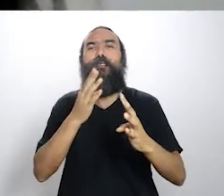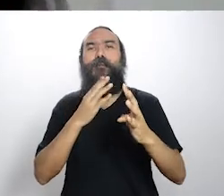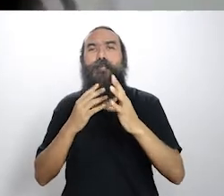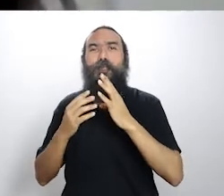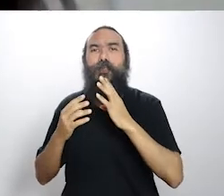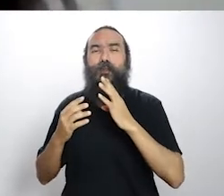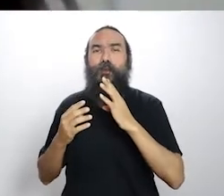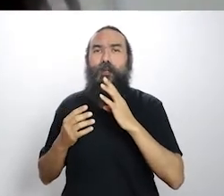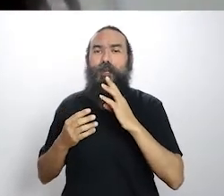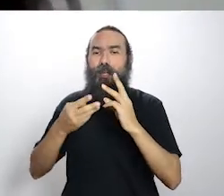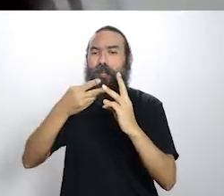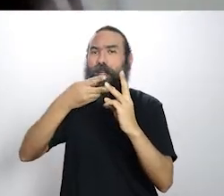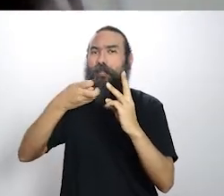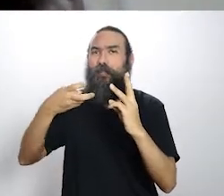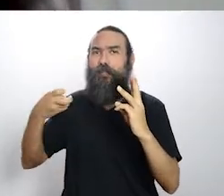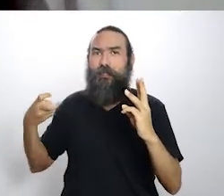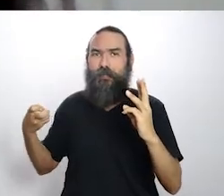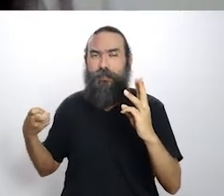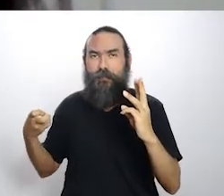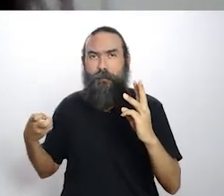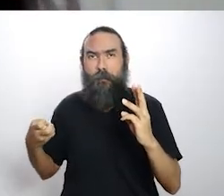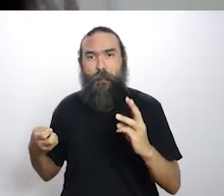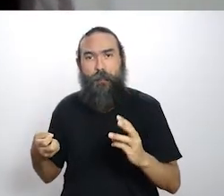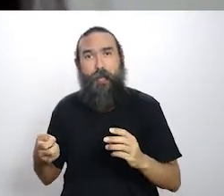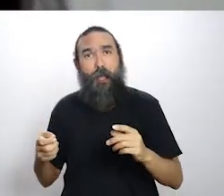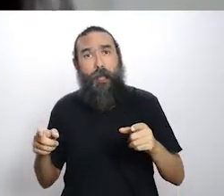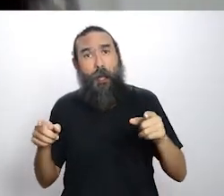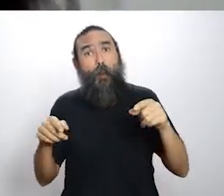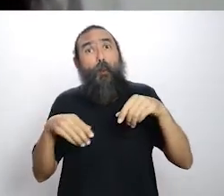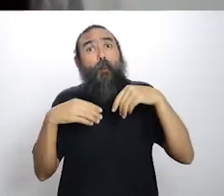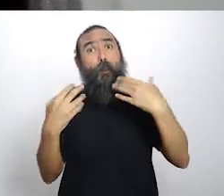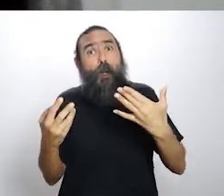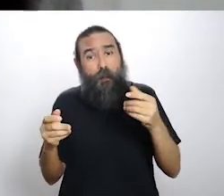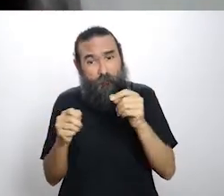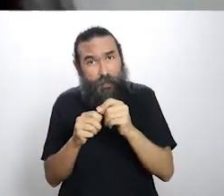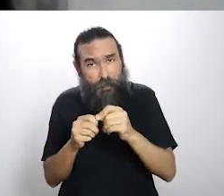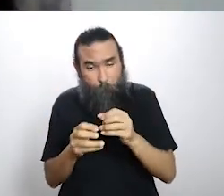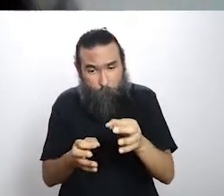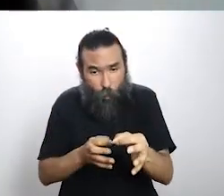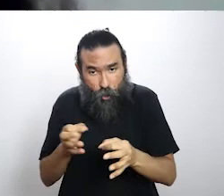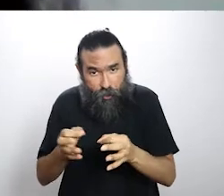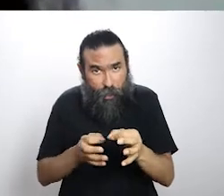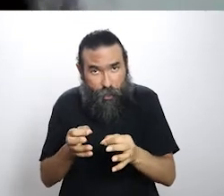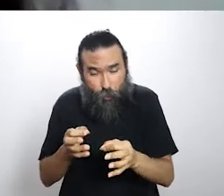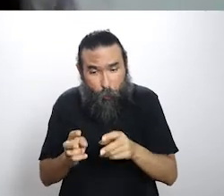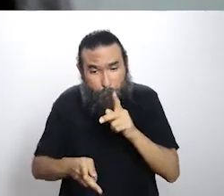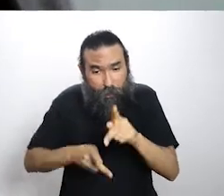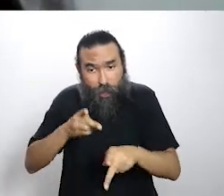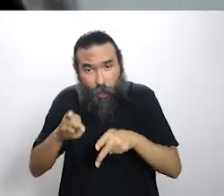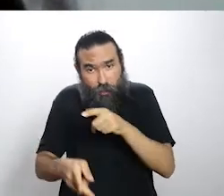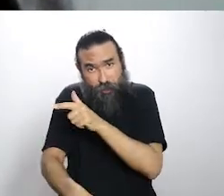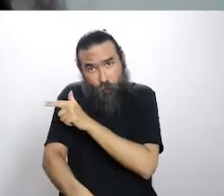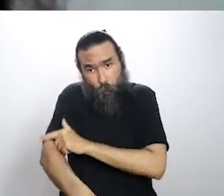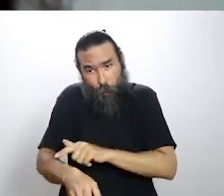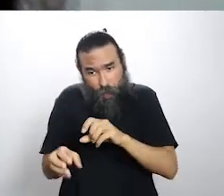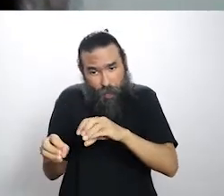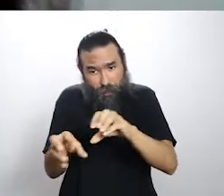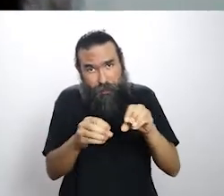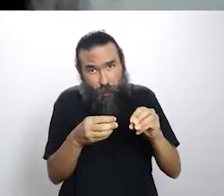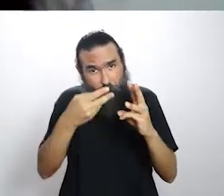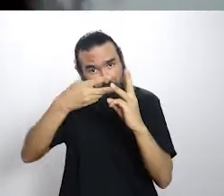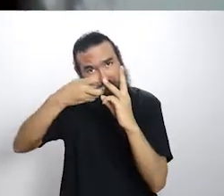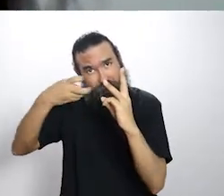discute a produção de material didático, a construção de projeto pedagógico segundo o projeto de vida das